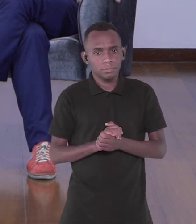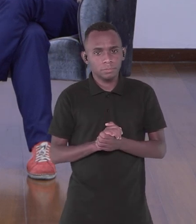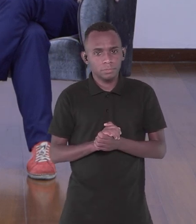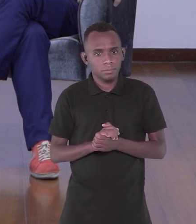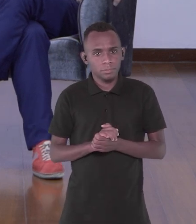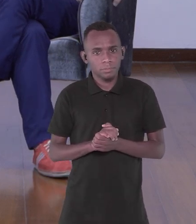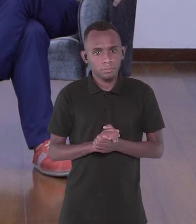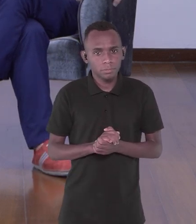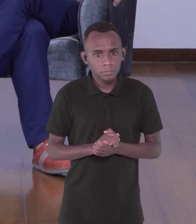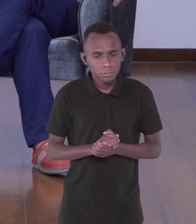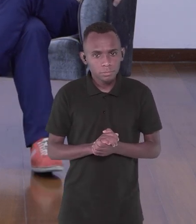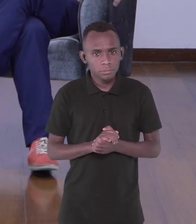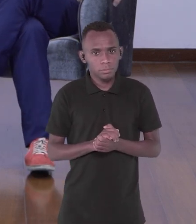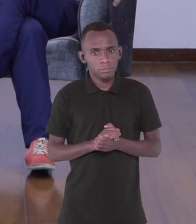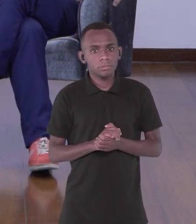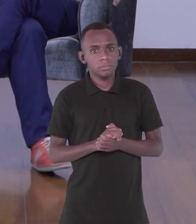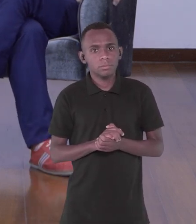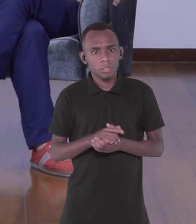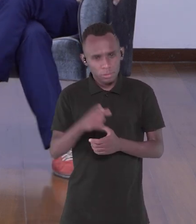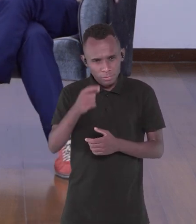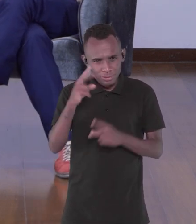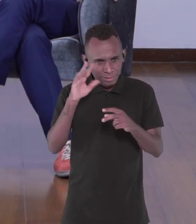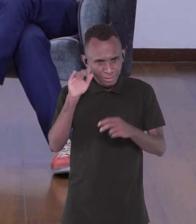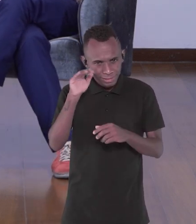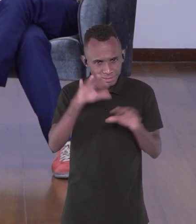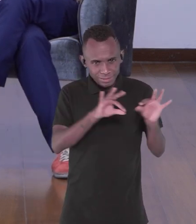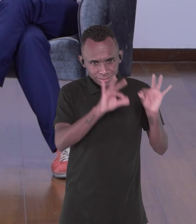É isso mesmo. Você me ouviu?